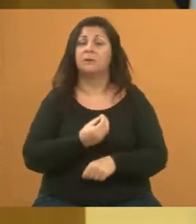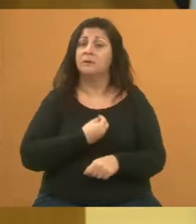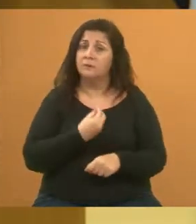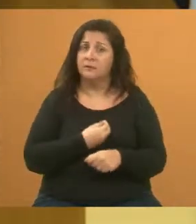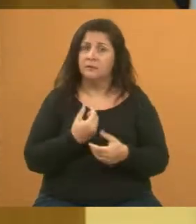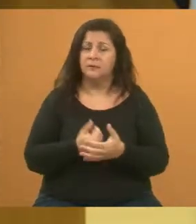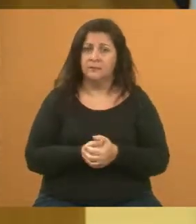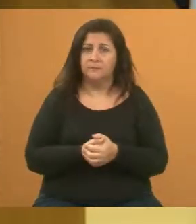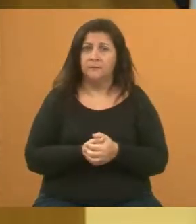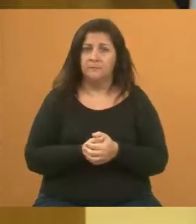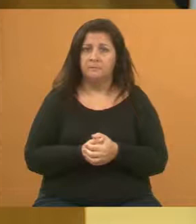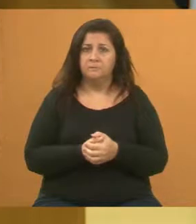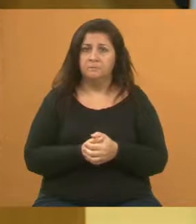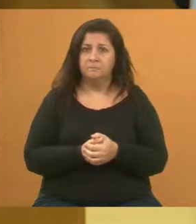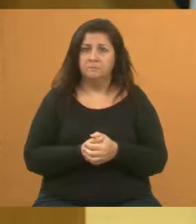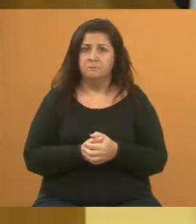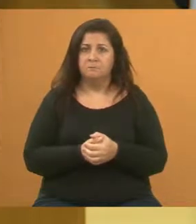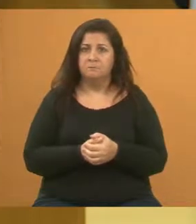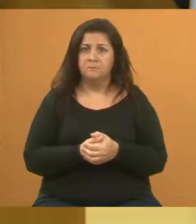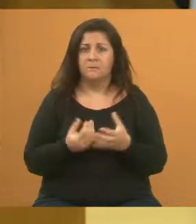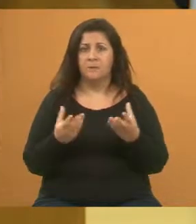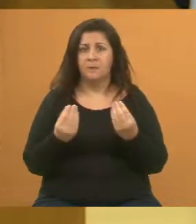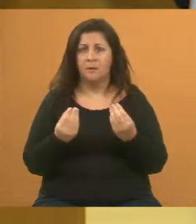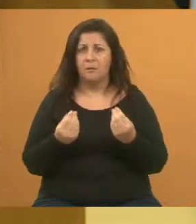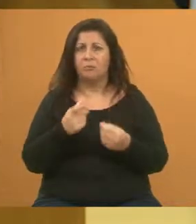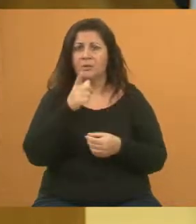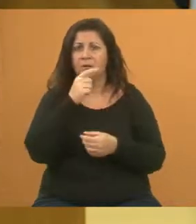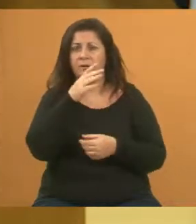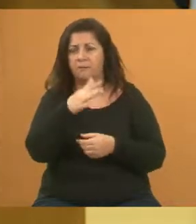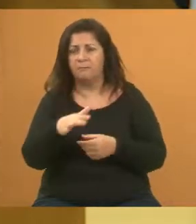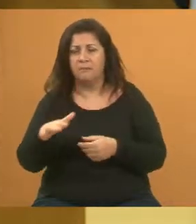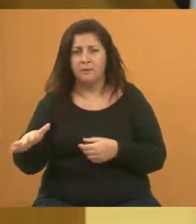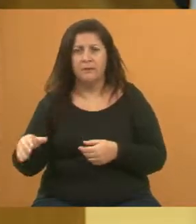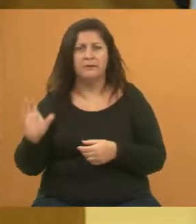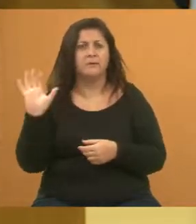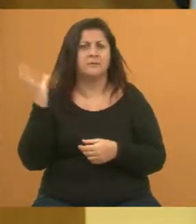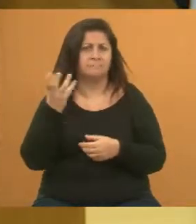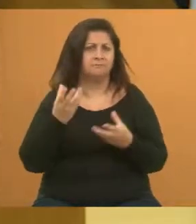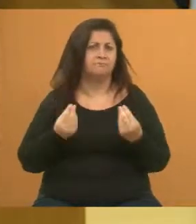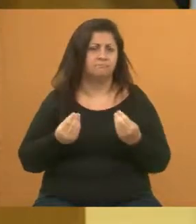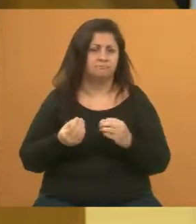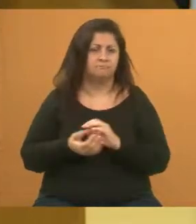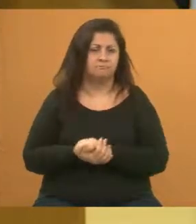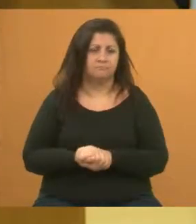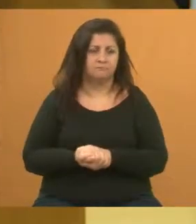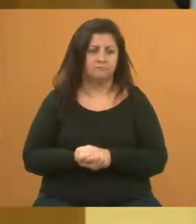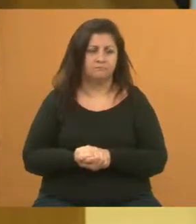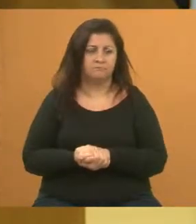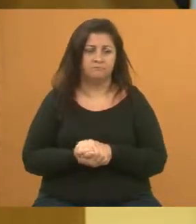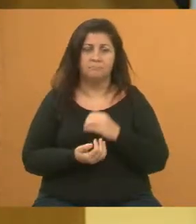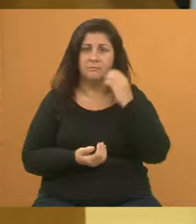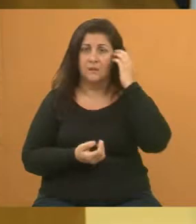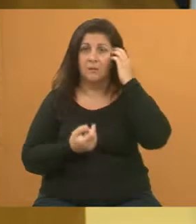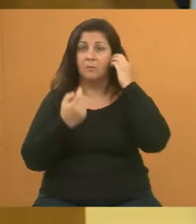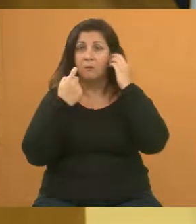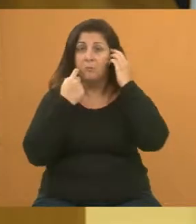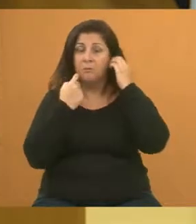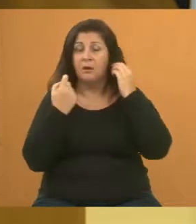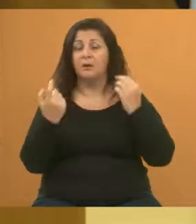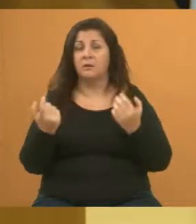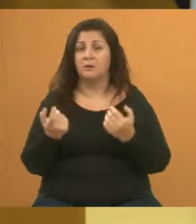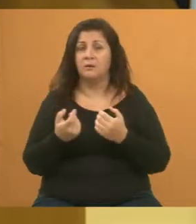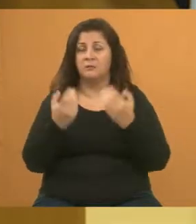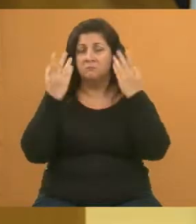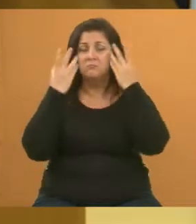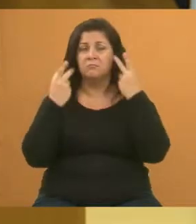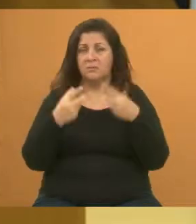aí como ela citou muito o litoral. Isso acontece muito no litoral, os peixes ali, as baleias, como